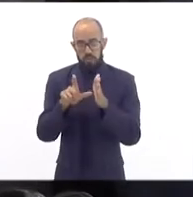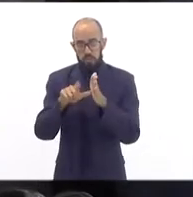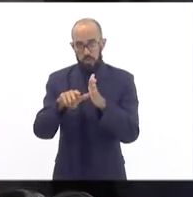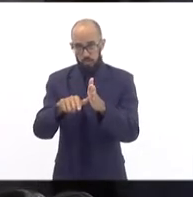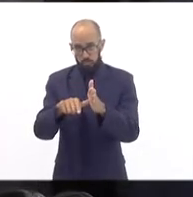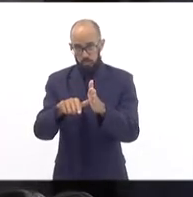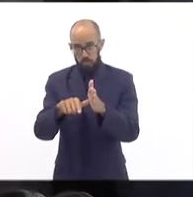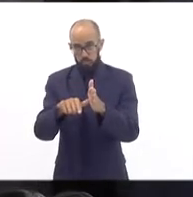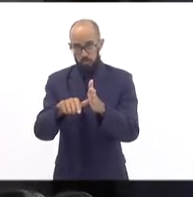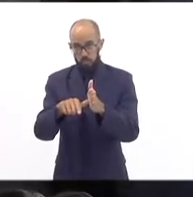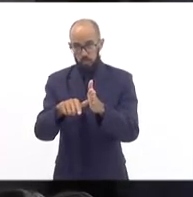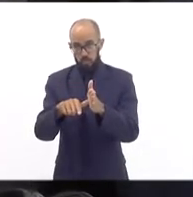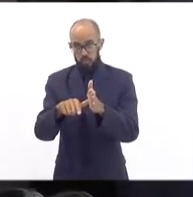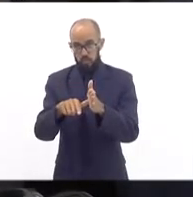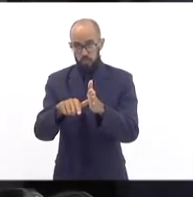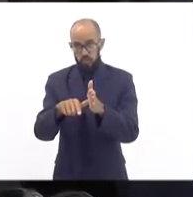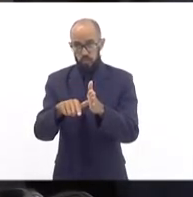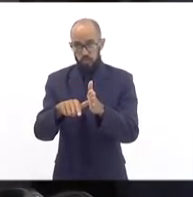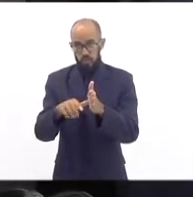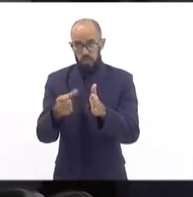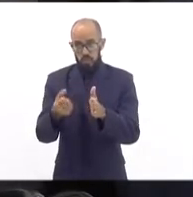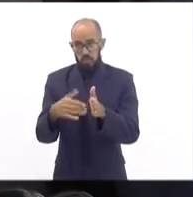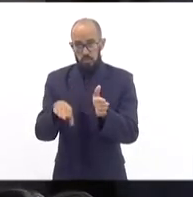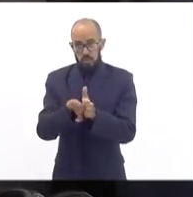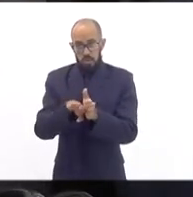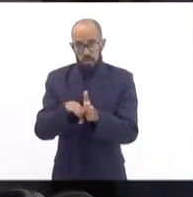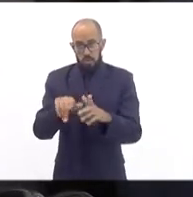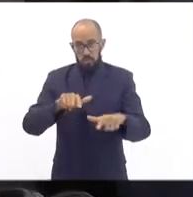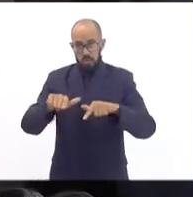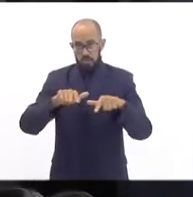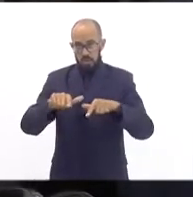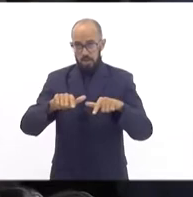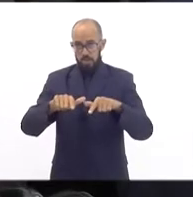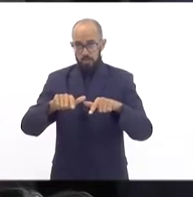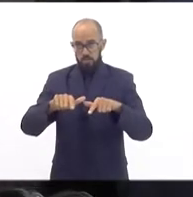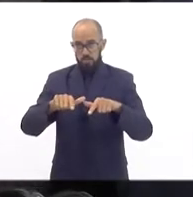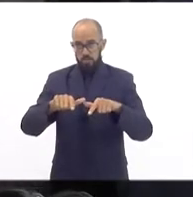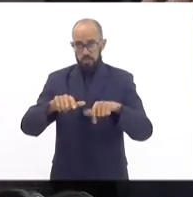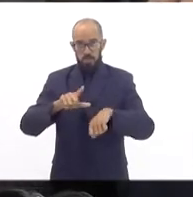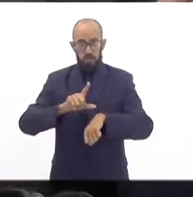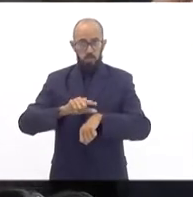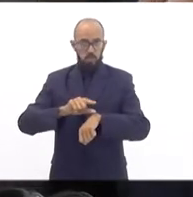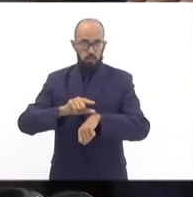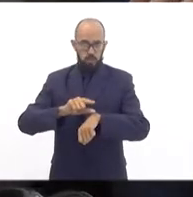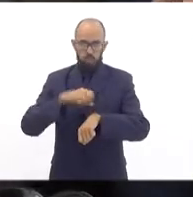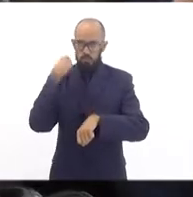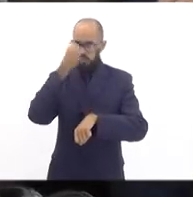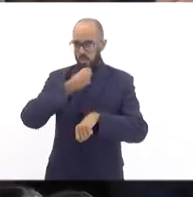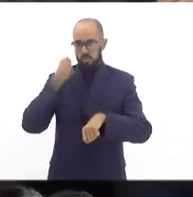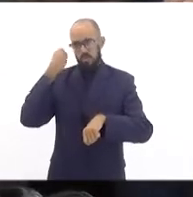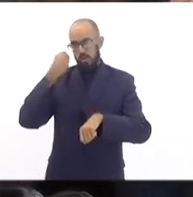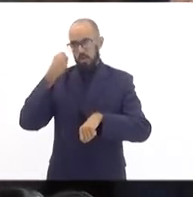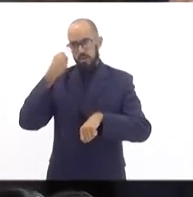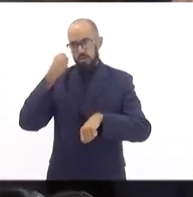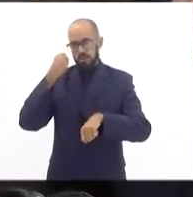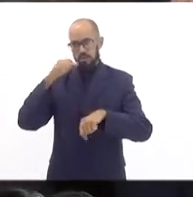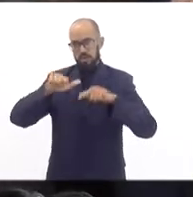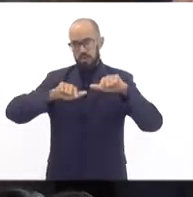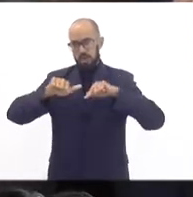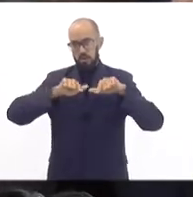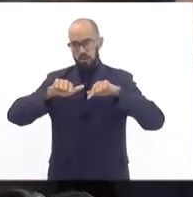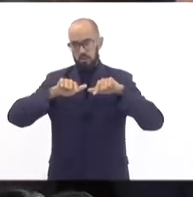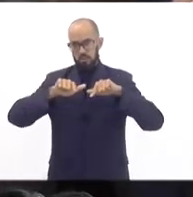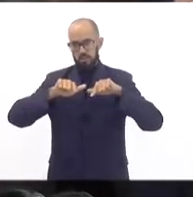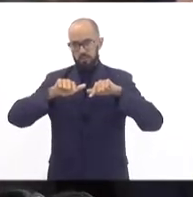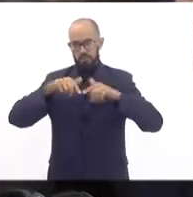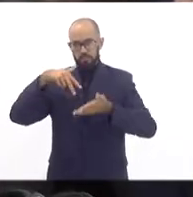Brasil, quando a gente chega ao trabalho, mais uma carga horária de 8 horas de trabalho